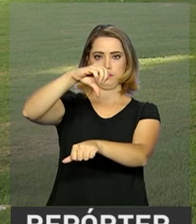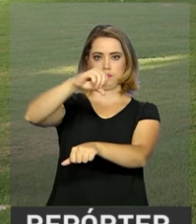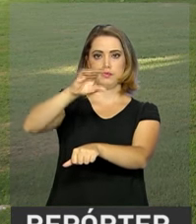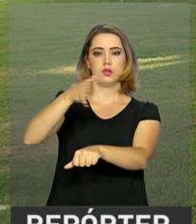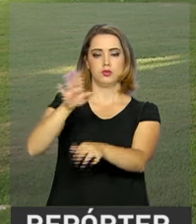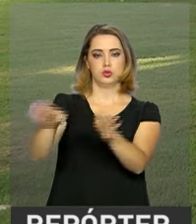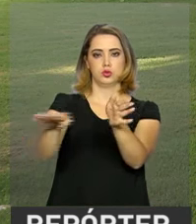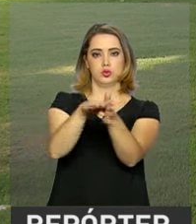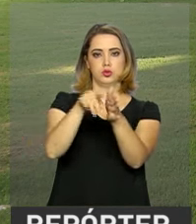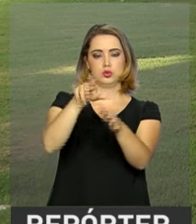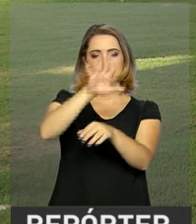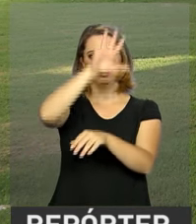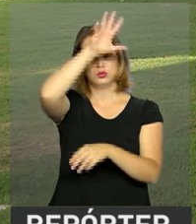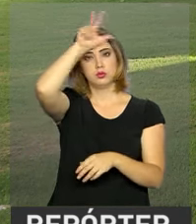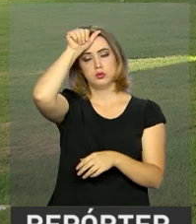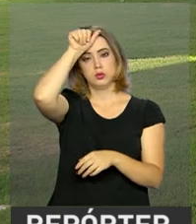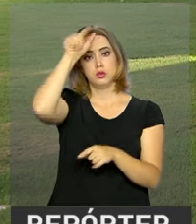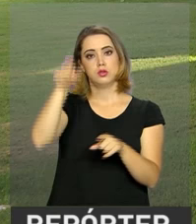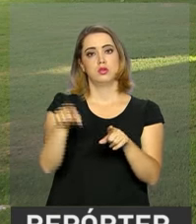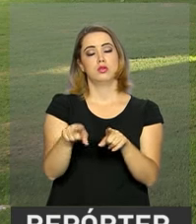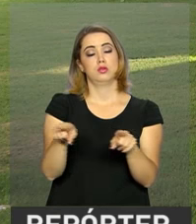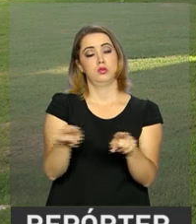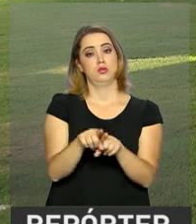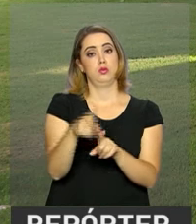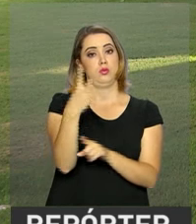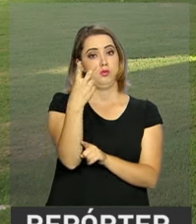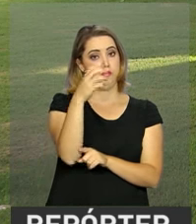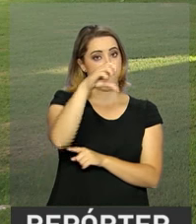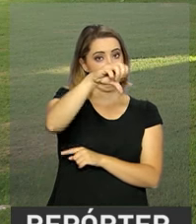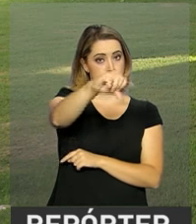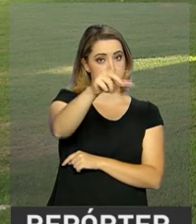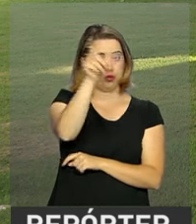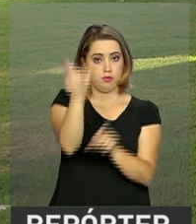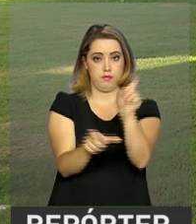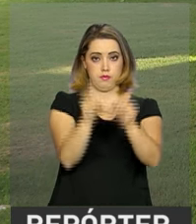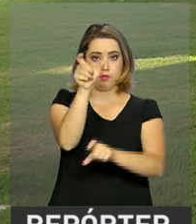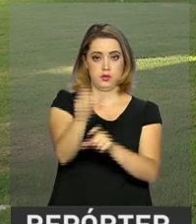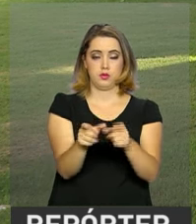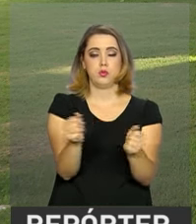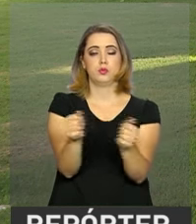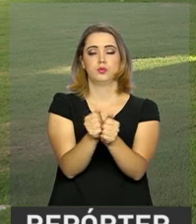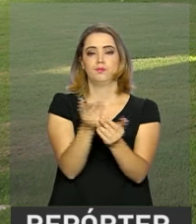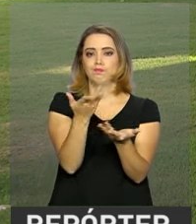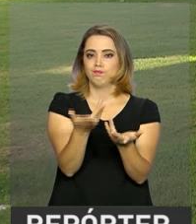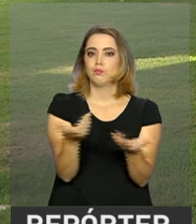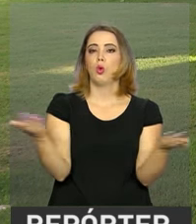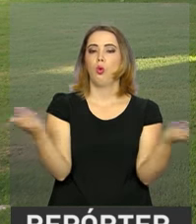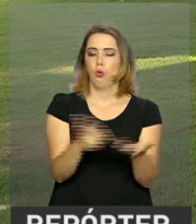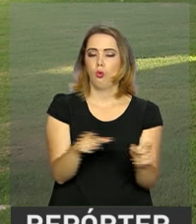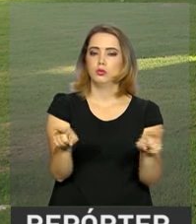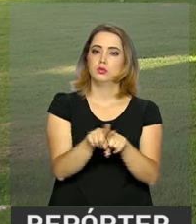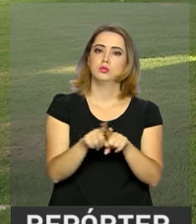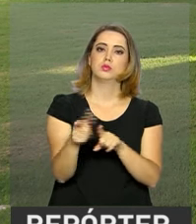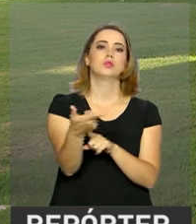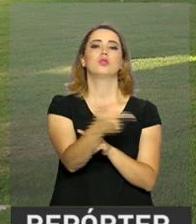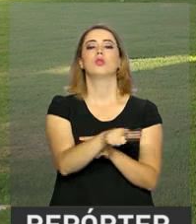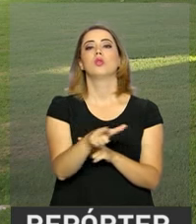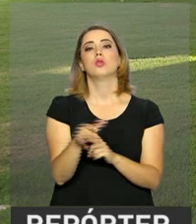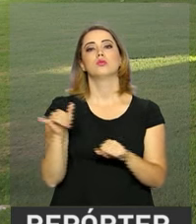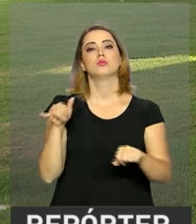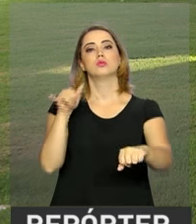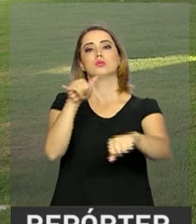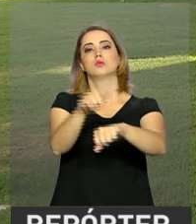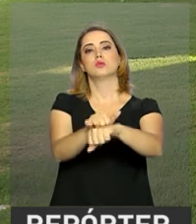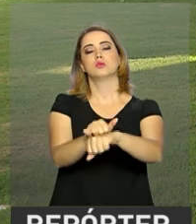por volta das 5 horas da manhã, com 29 pessoas a bordo. Ainda hoje, outra aeronave do modelo Hércules deve chegar à